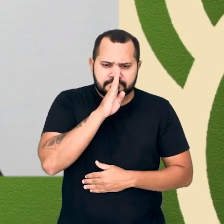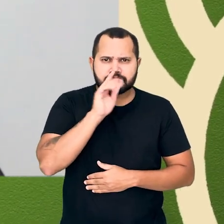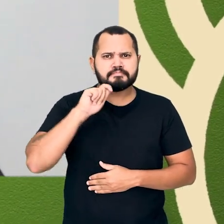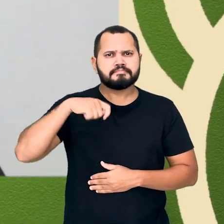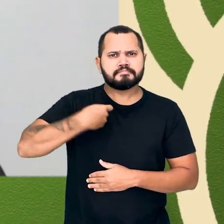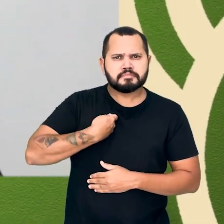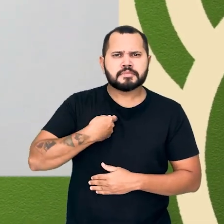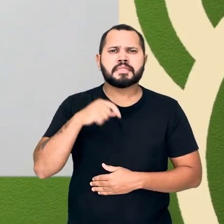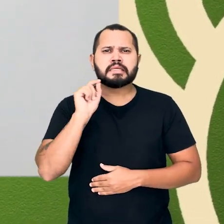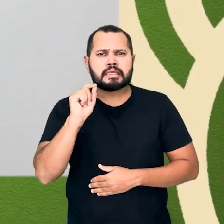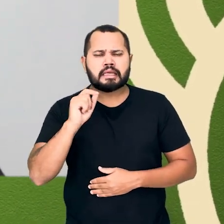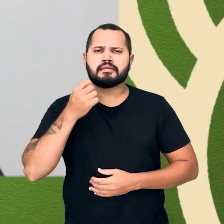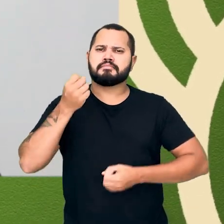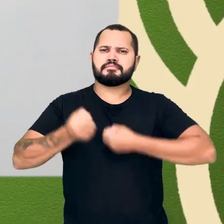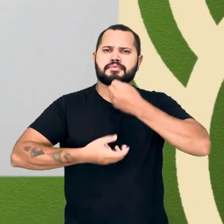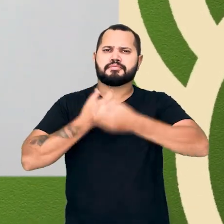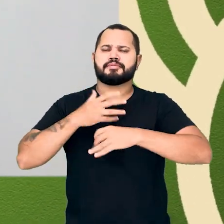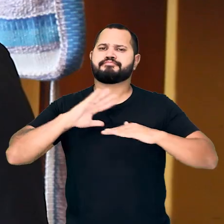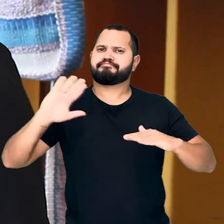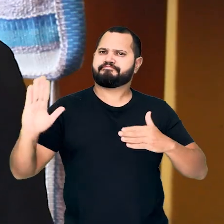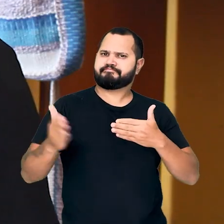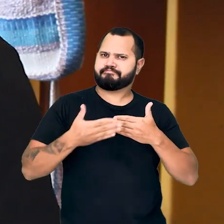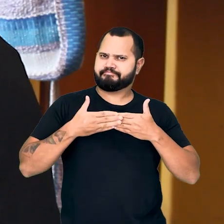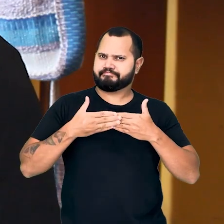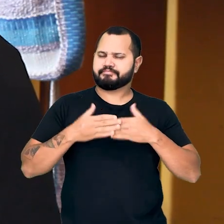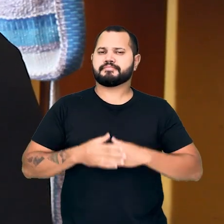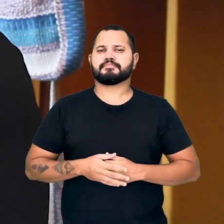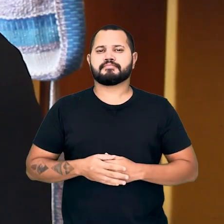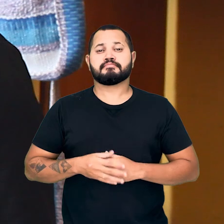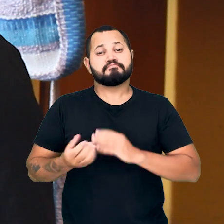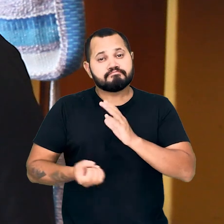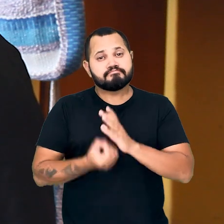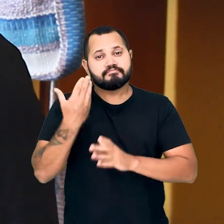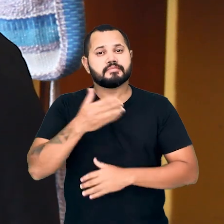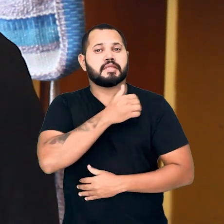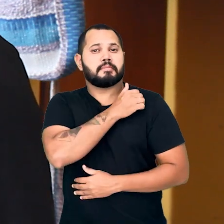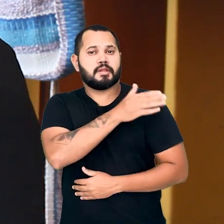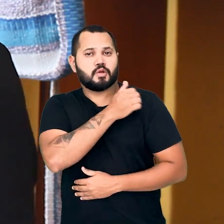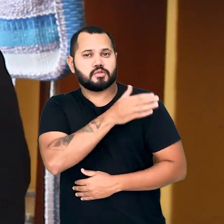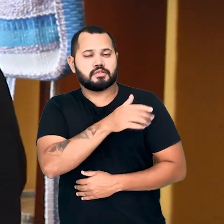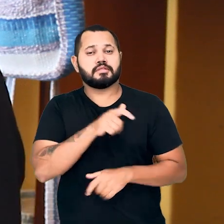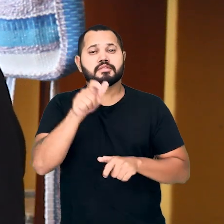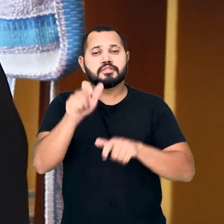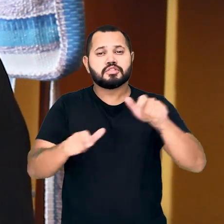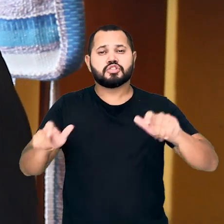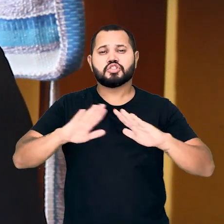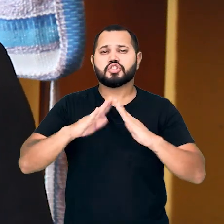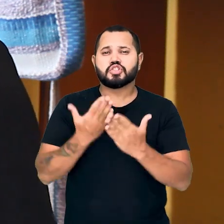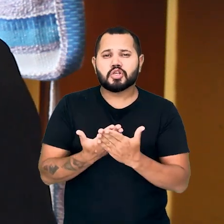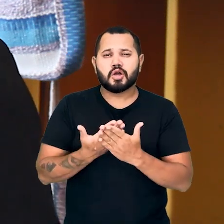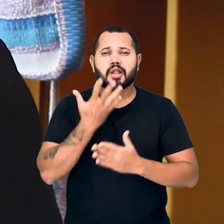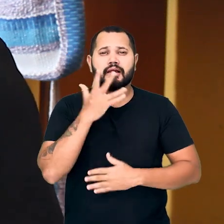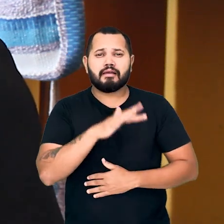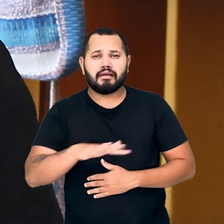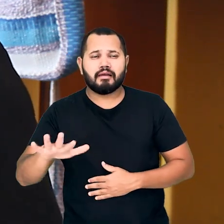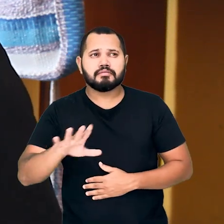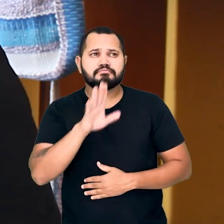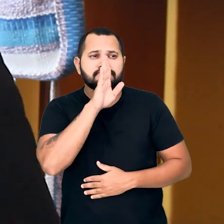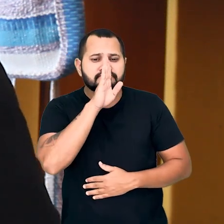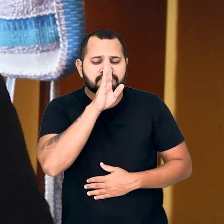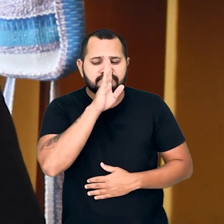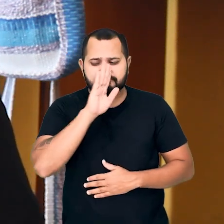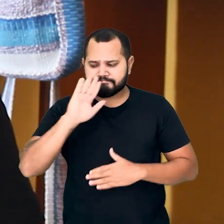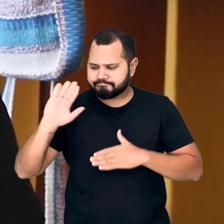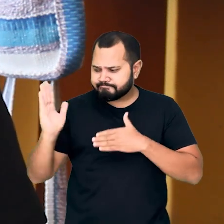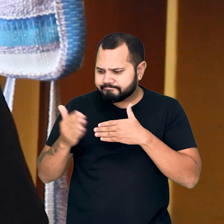menos sobre quem eu era. Aí surge os preconceitos. E na escola as crianças ficam